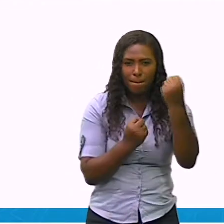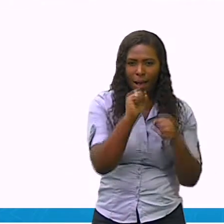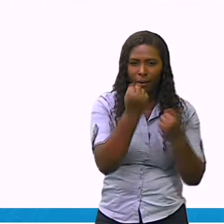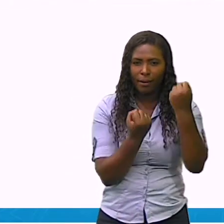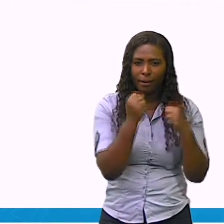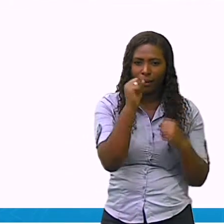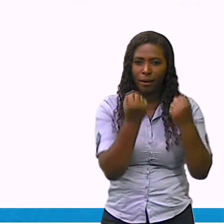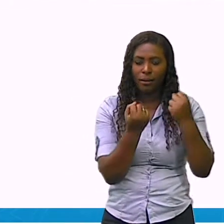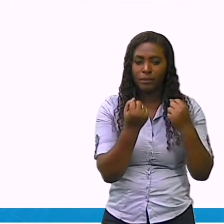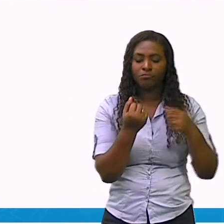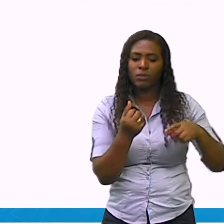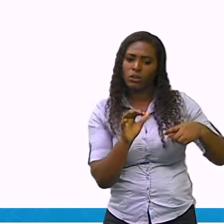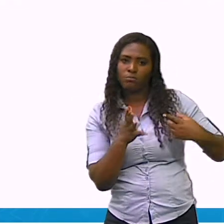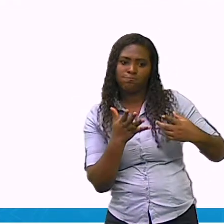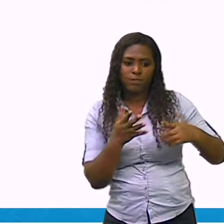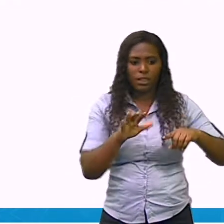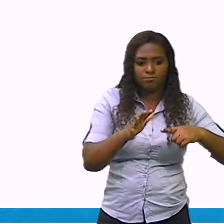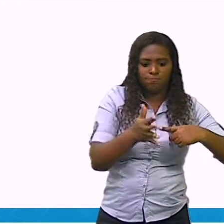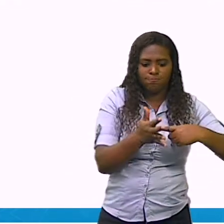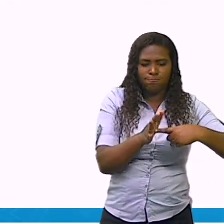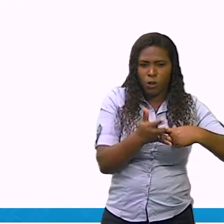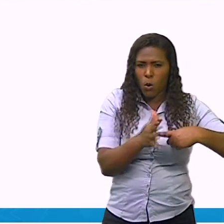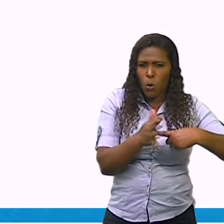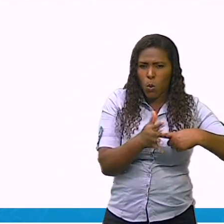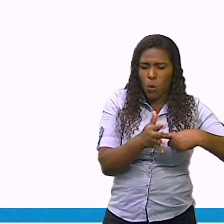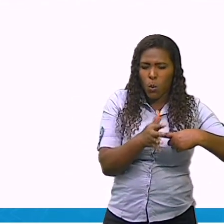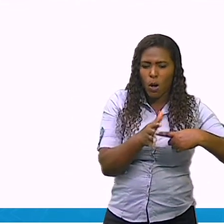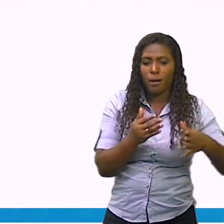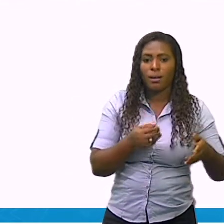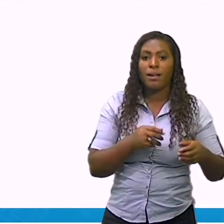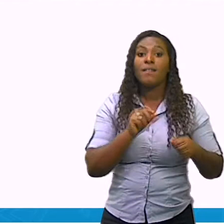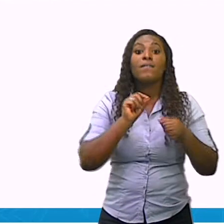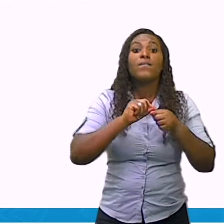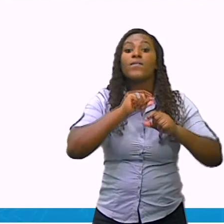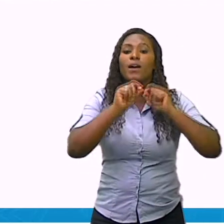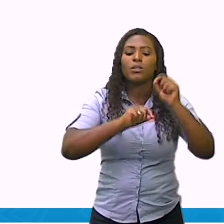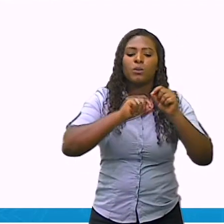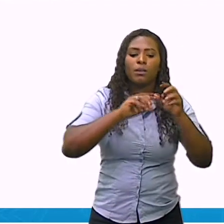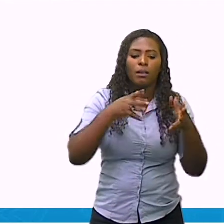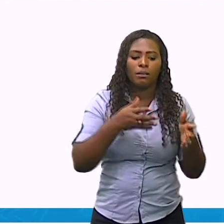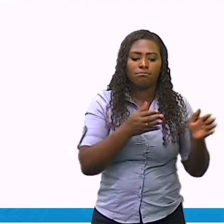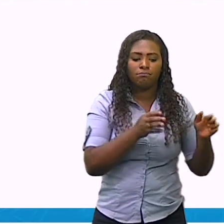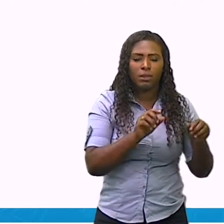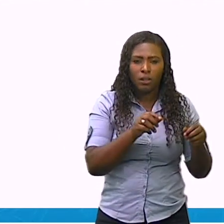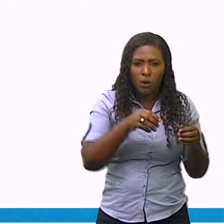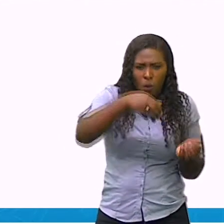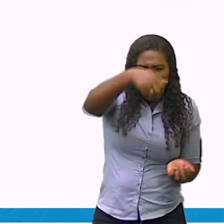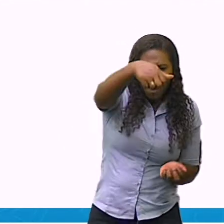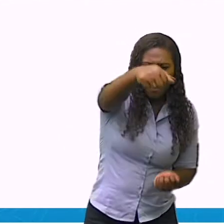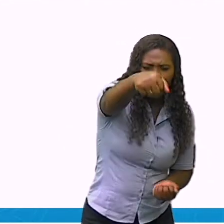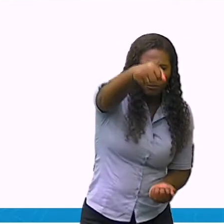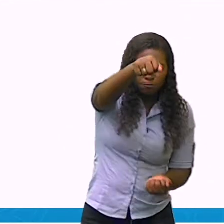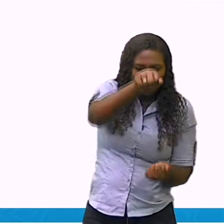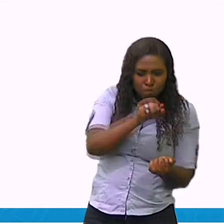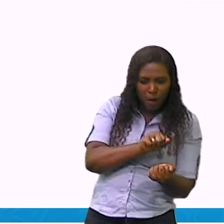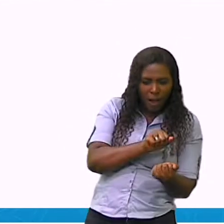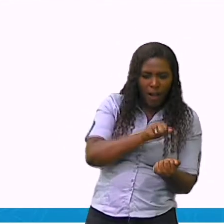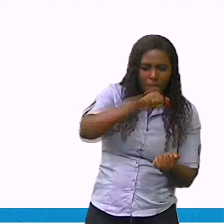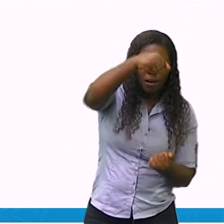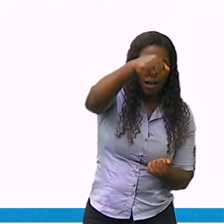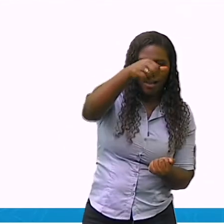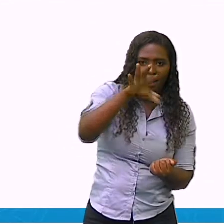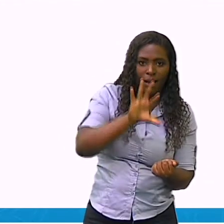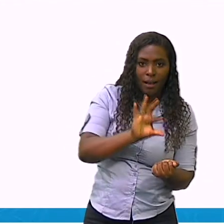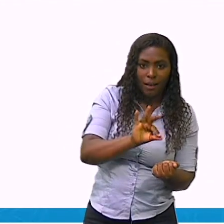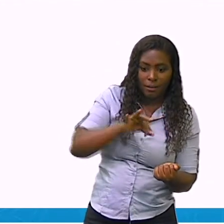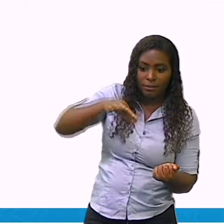50 pacotes a cada minuto. Então, nós temos que prestar atenção neste